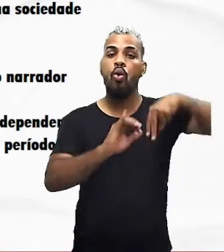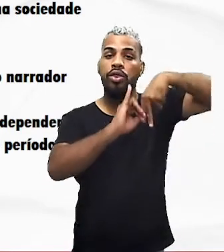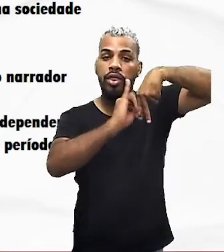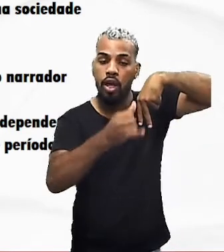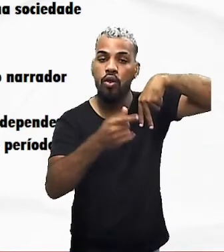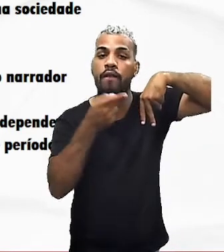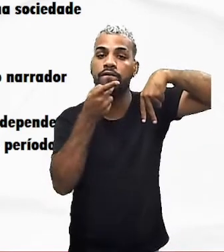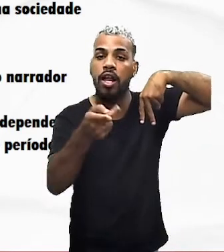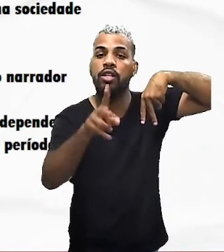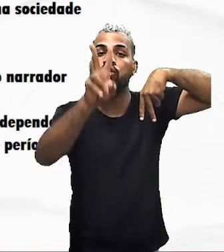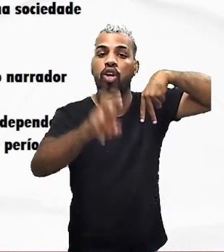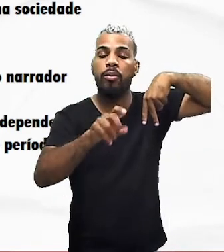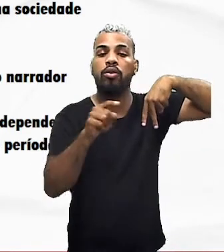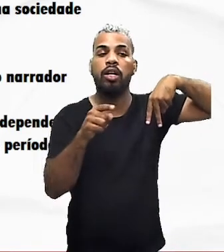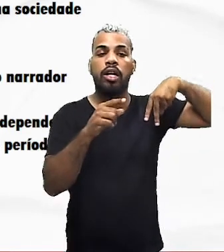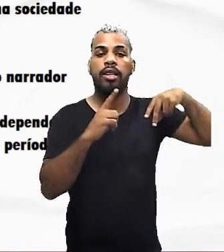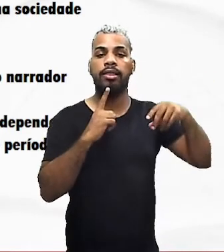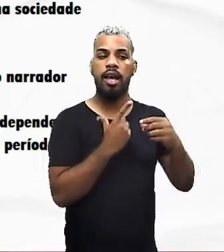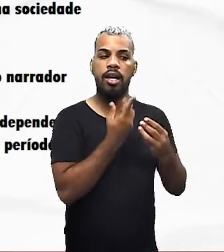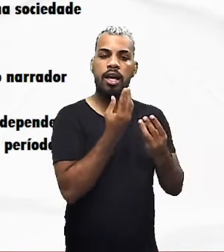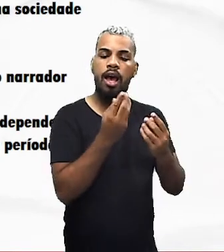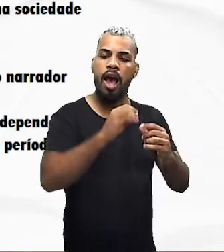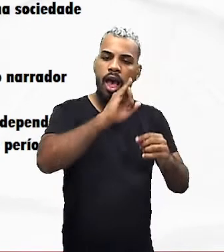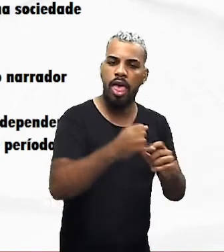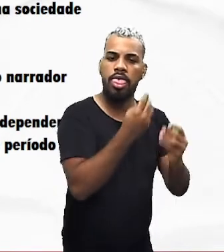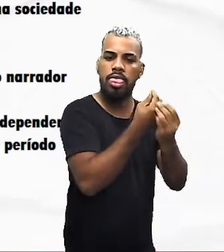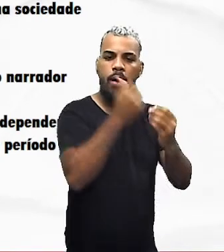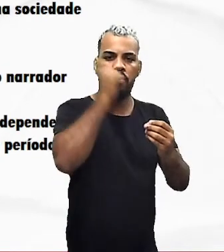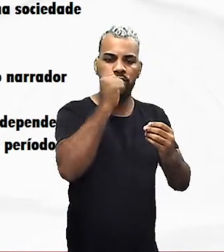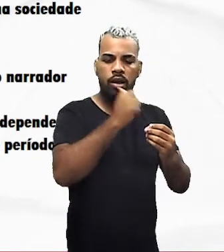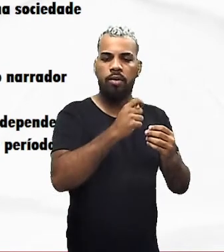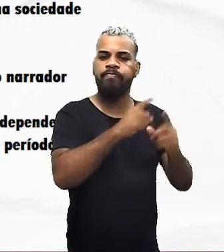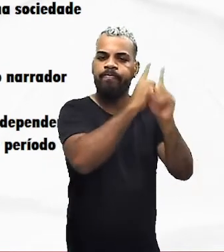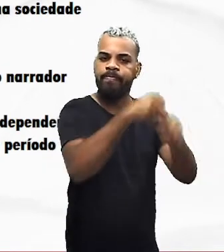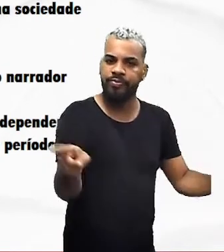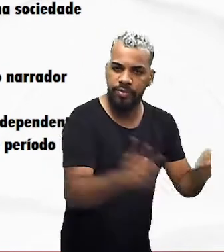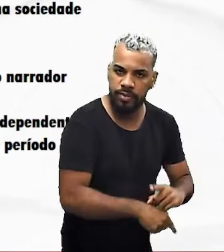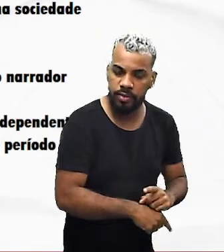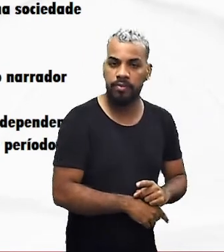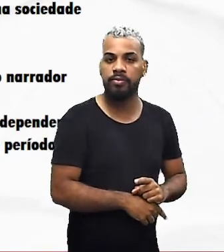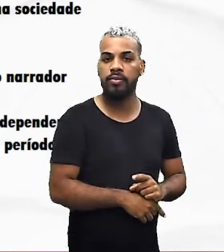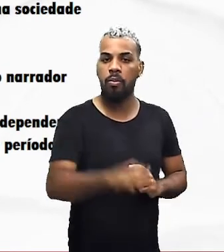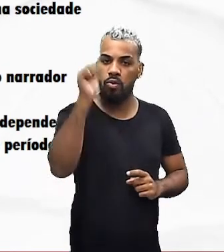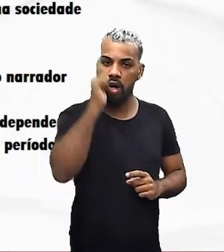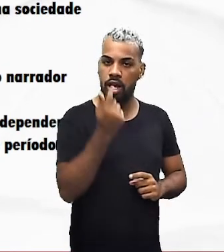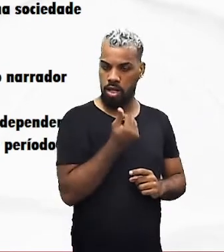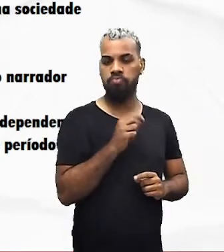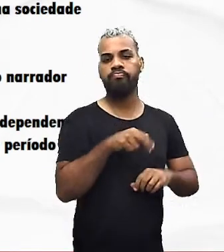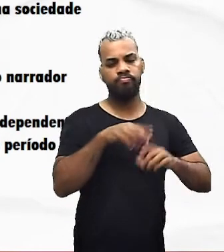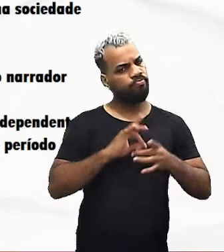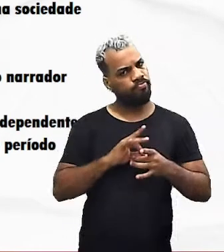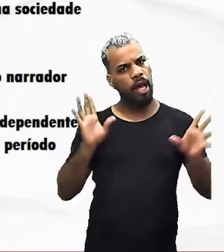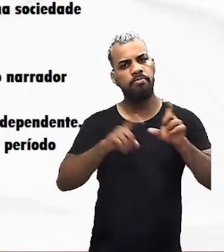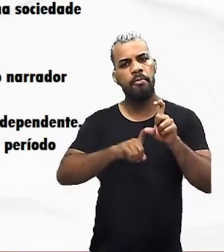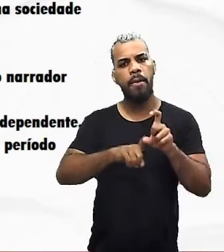o cerceamento sexista à autoridade da mulher, financeiramente independente, né? Ele